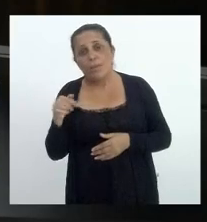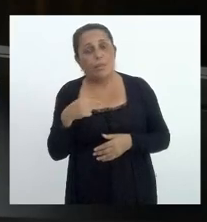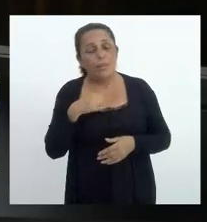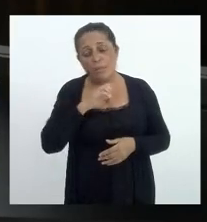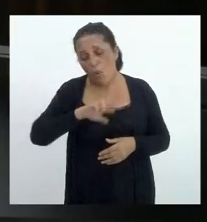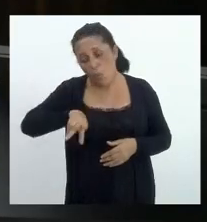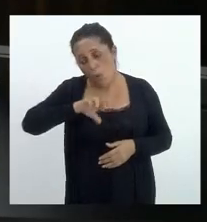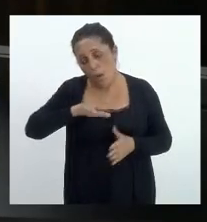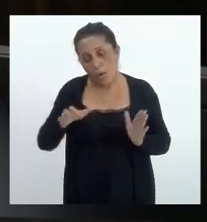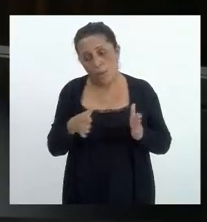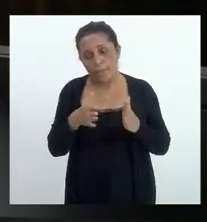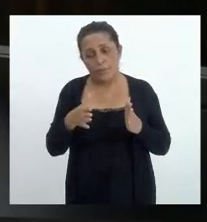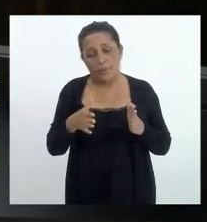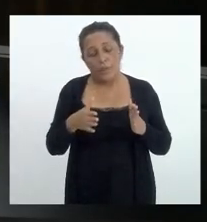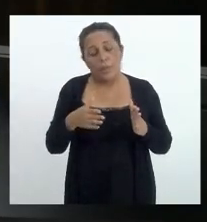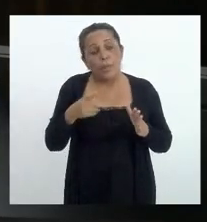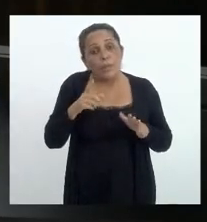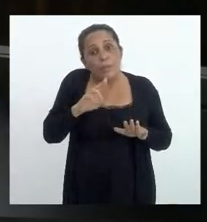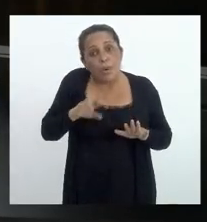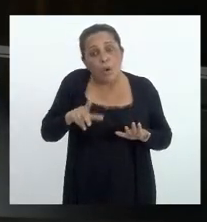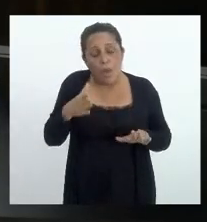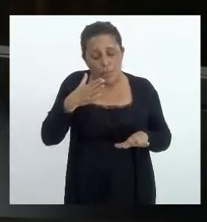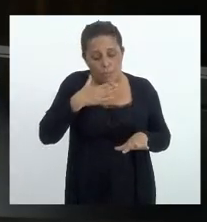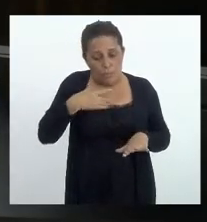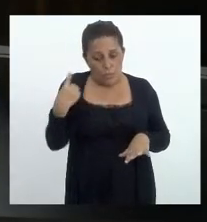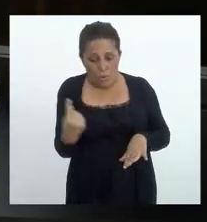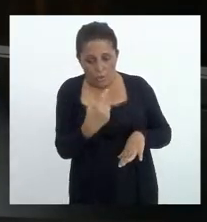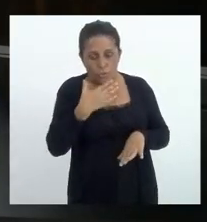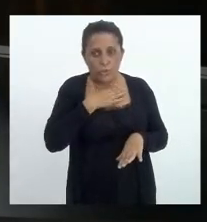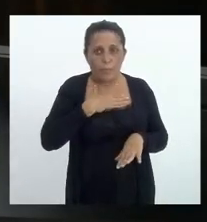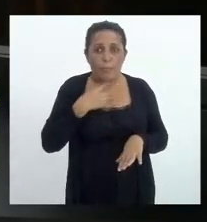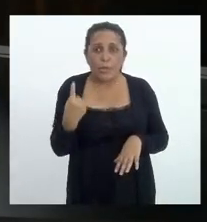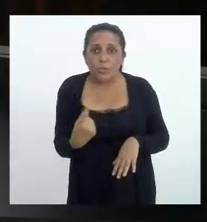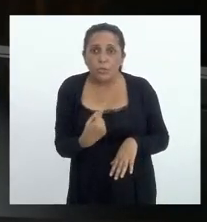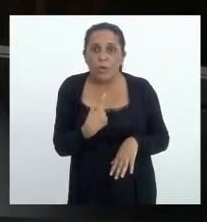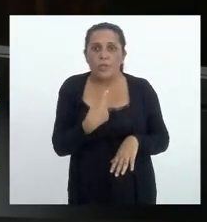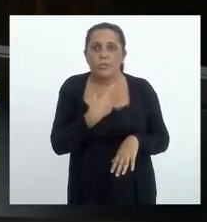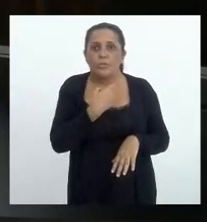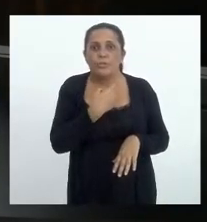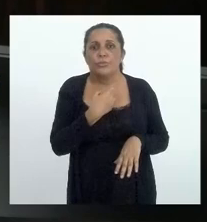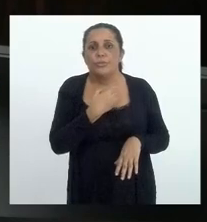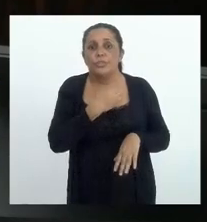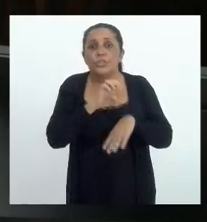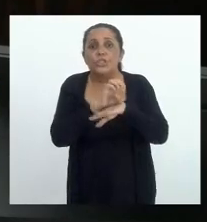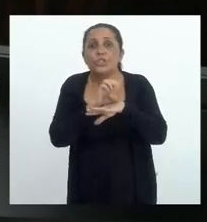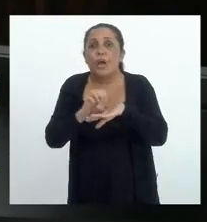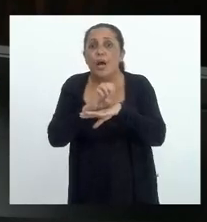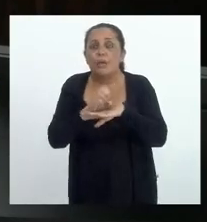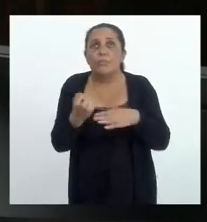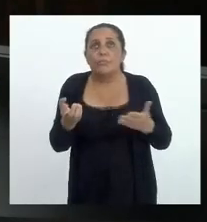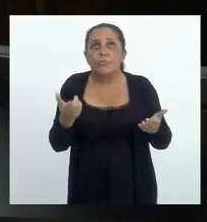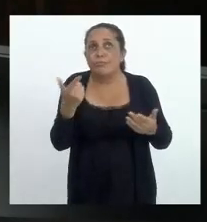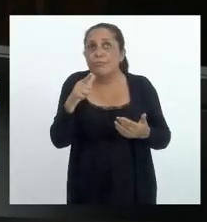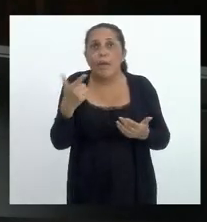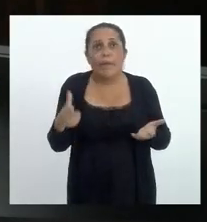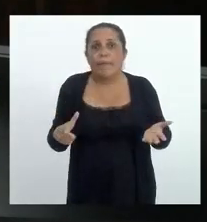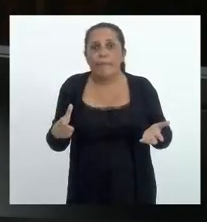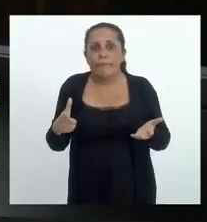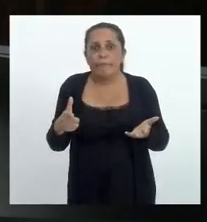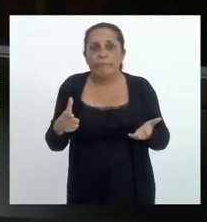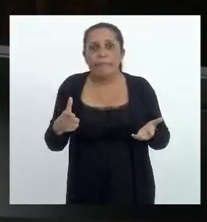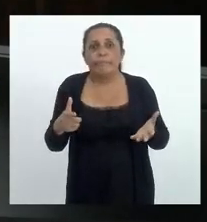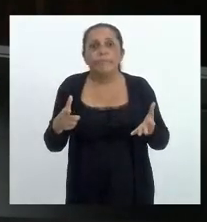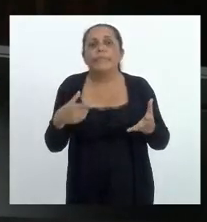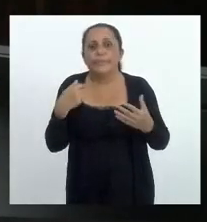pode não ser do jeito que nós gostaríamos. Mas hoje, nós como Estado, não temos outra alternativa a não ser aderir ao